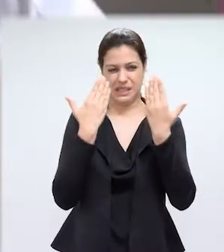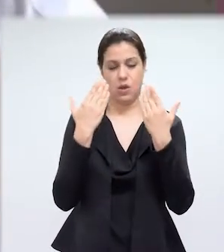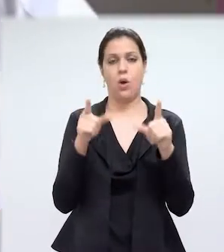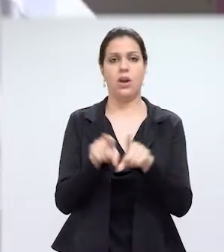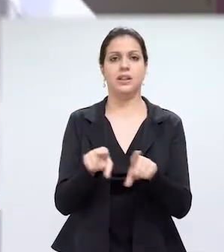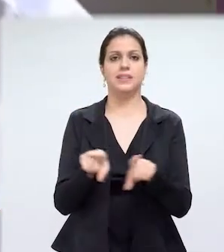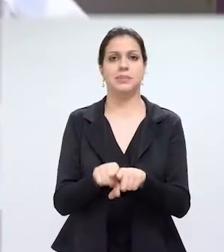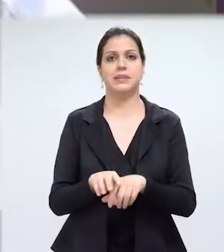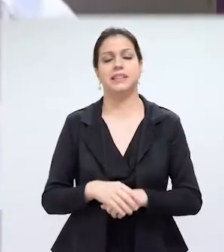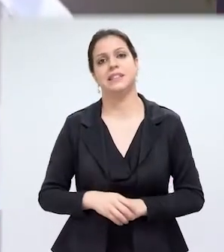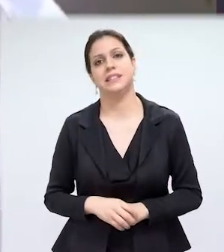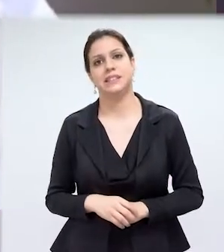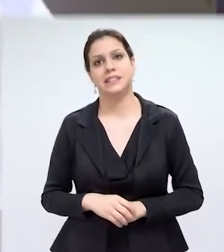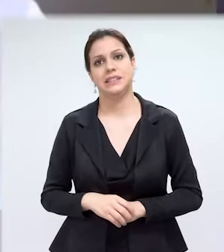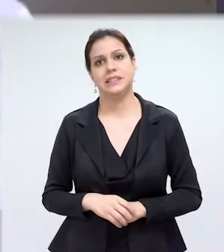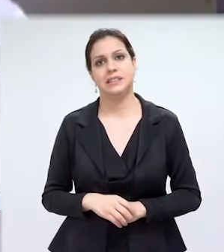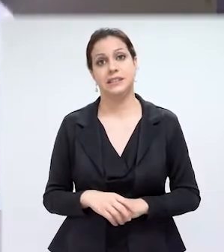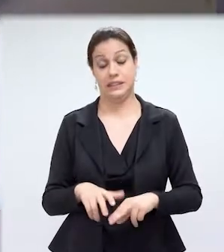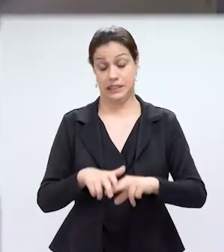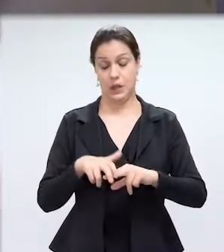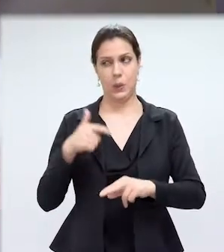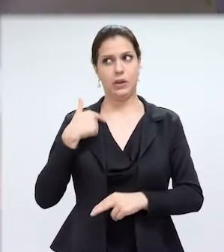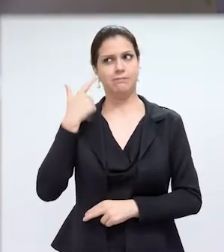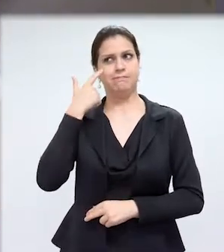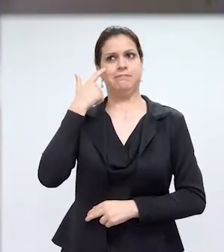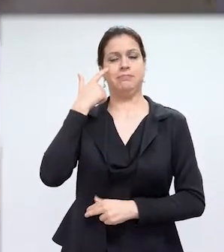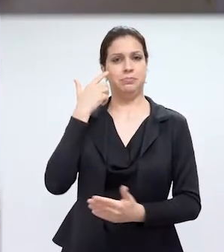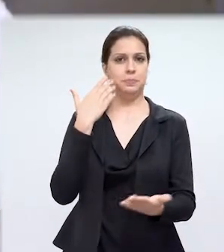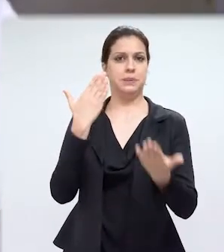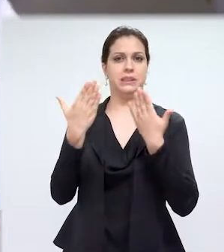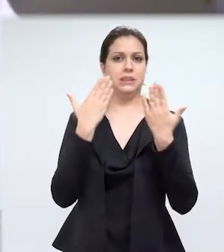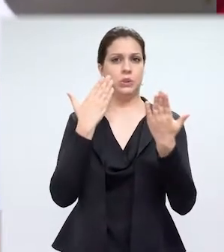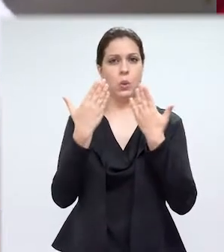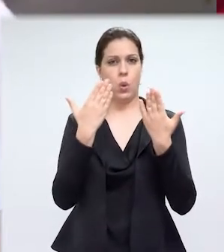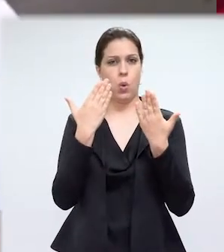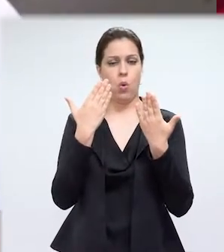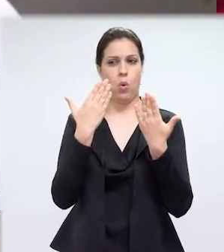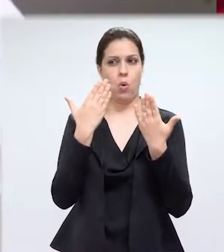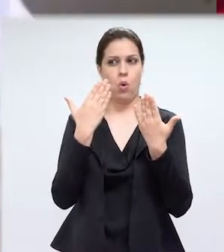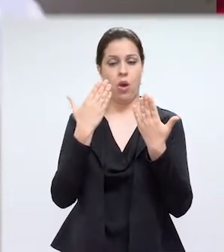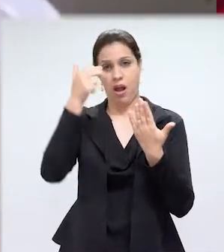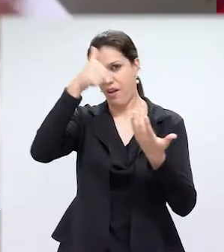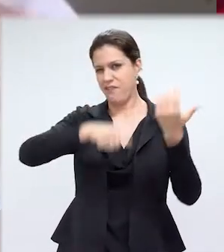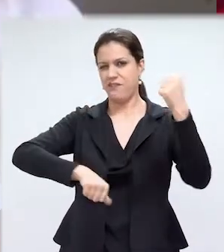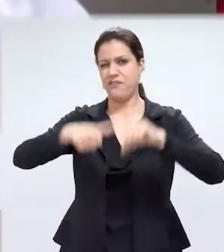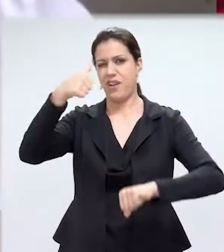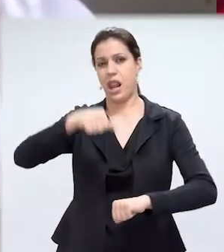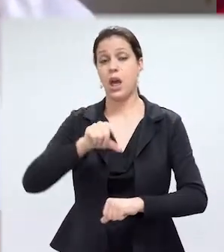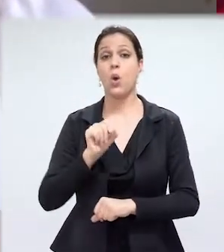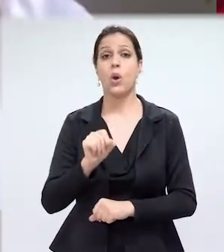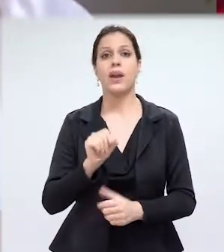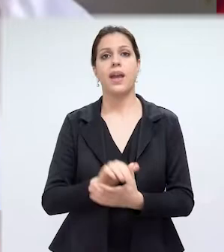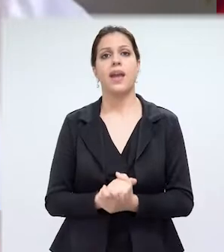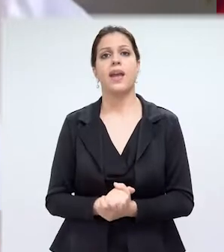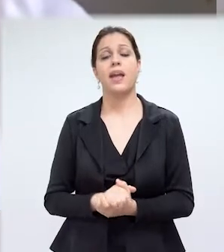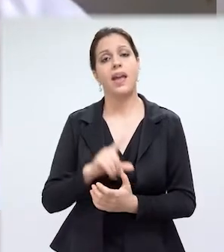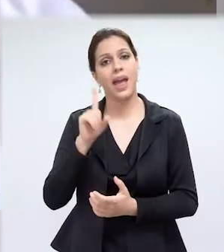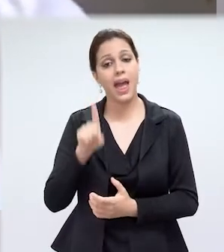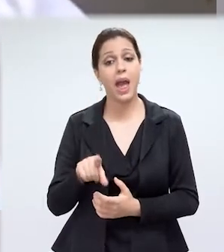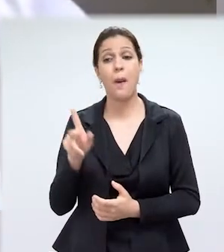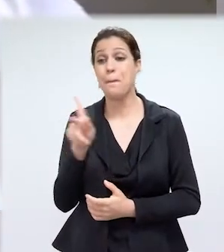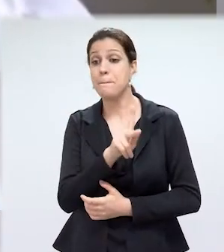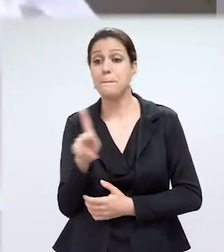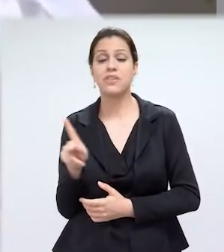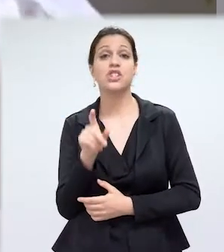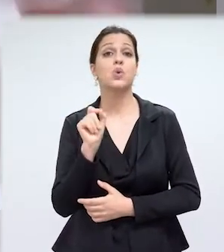né? Eu sou psicóloga também, então aí, né, esse olhar psicológico aí mais analítico